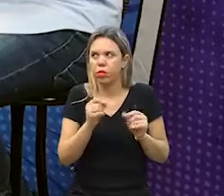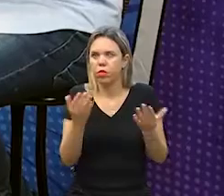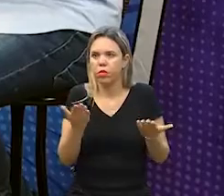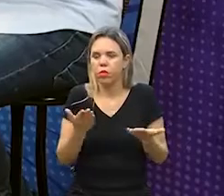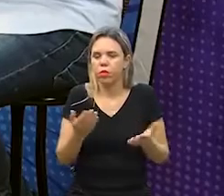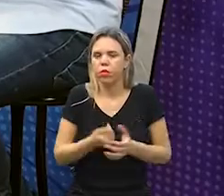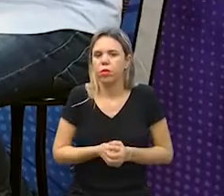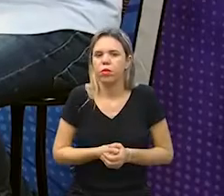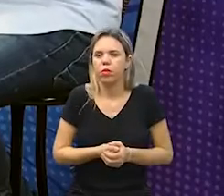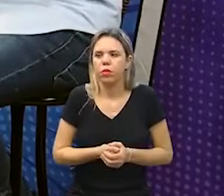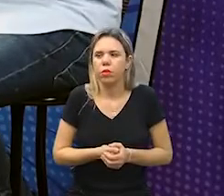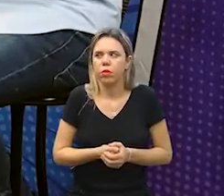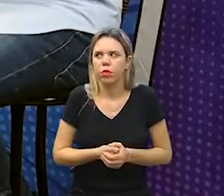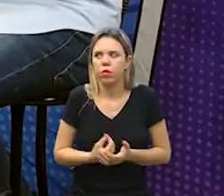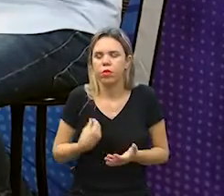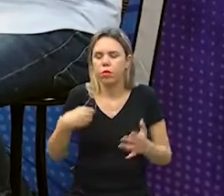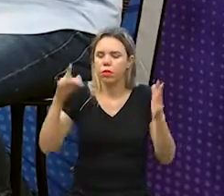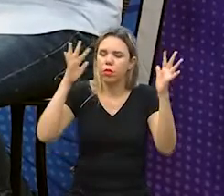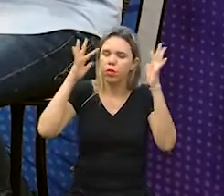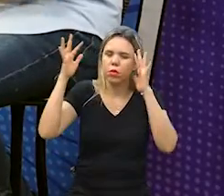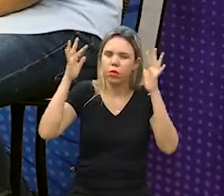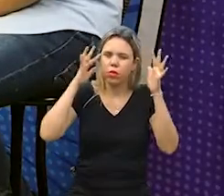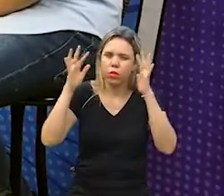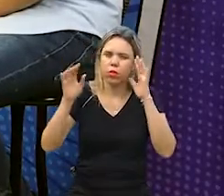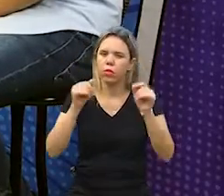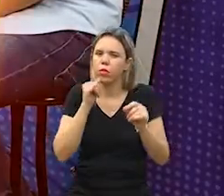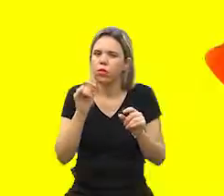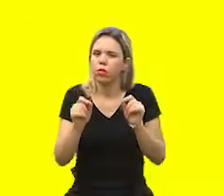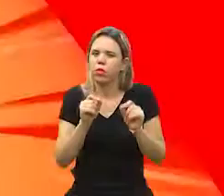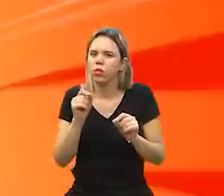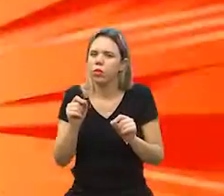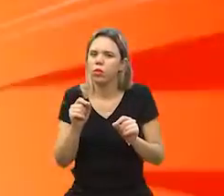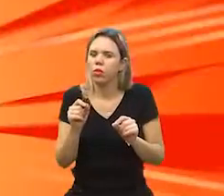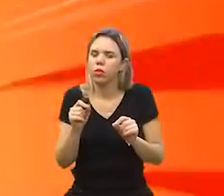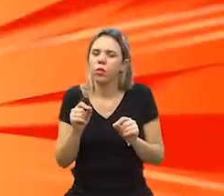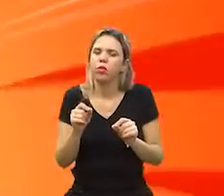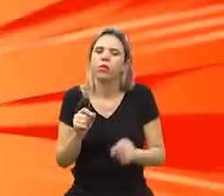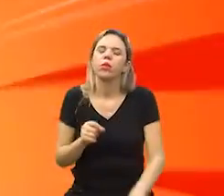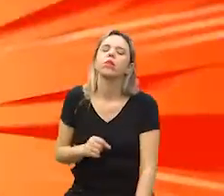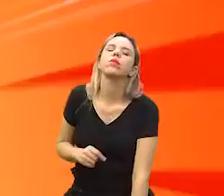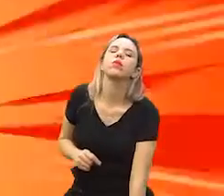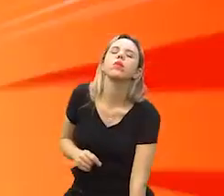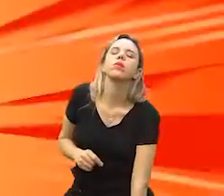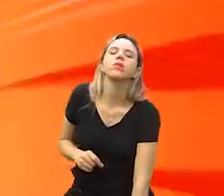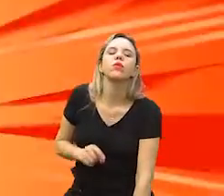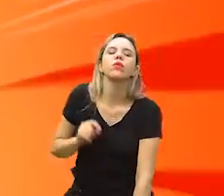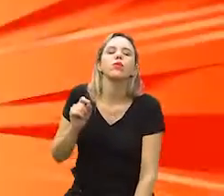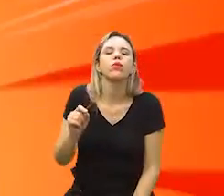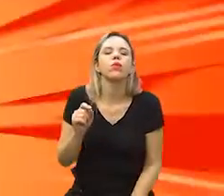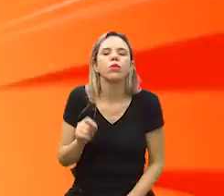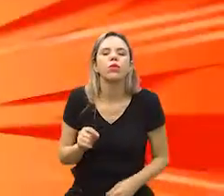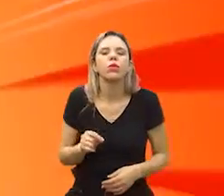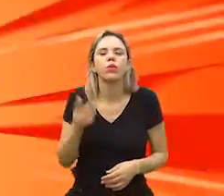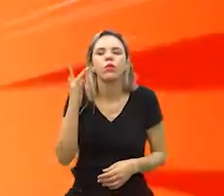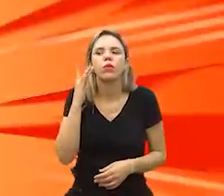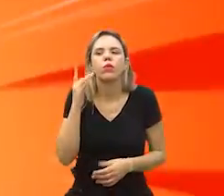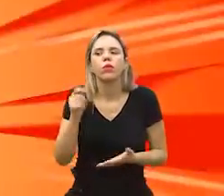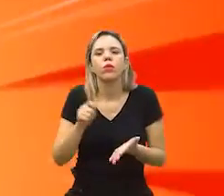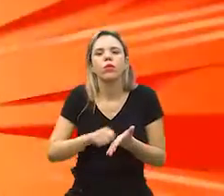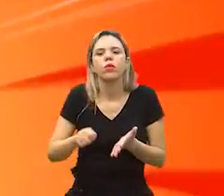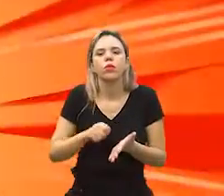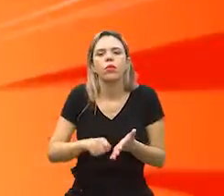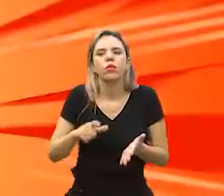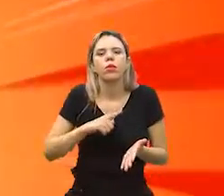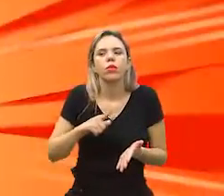Mas agora tá ali a fantasia, a sci-fi. Então, você acha que o escritor